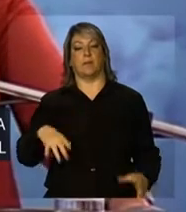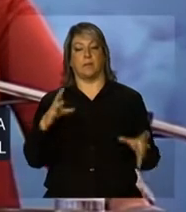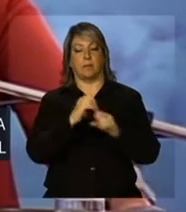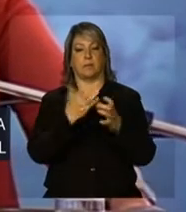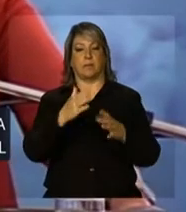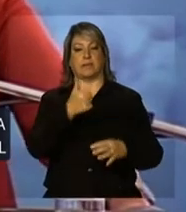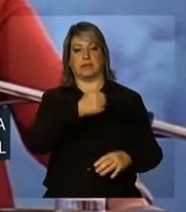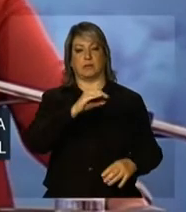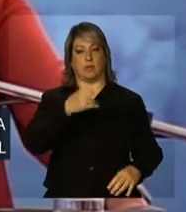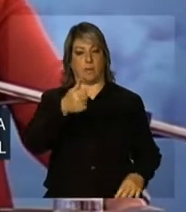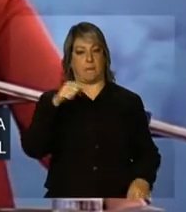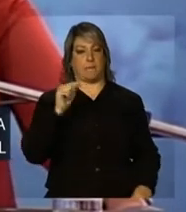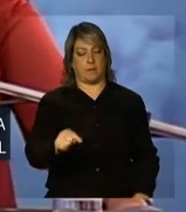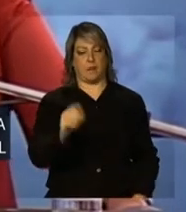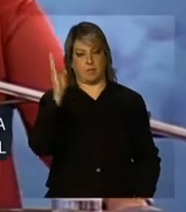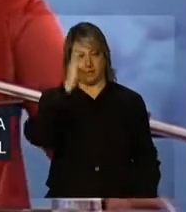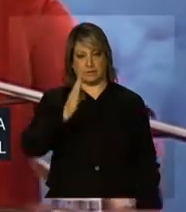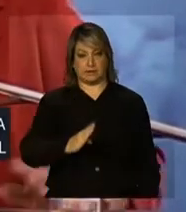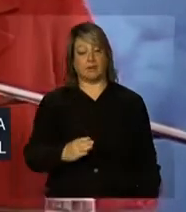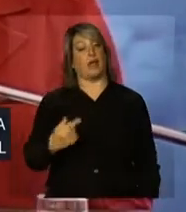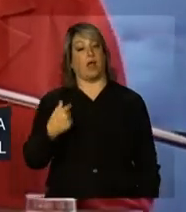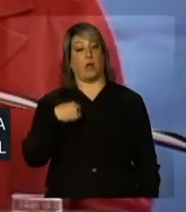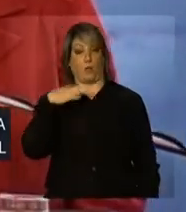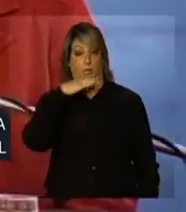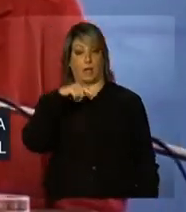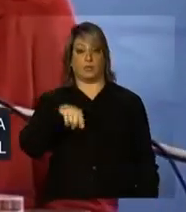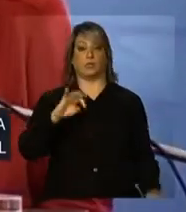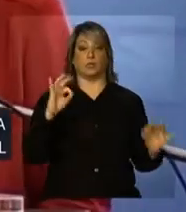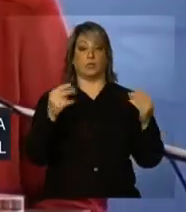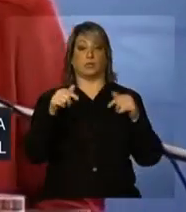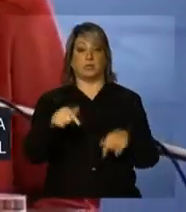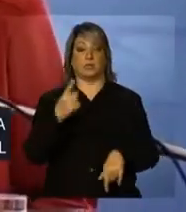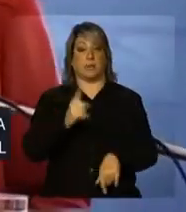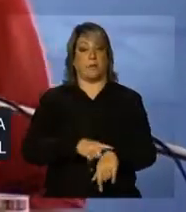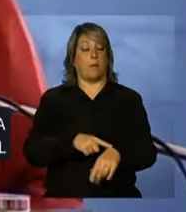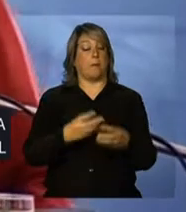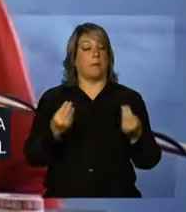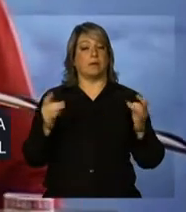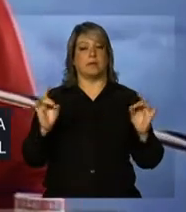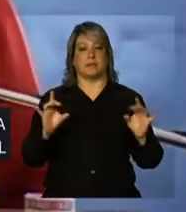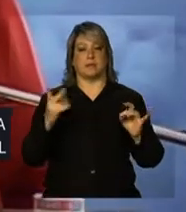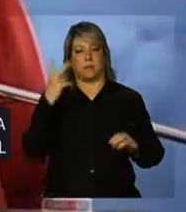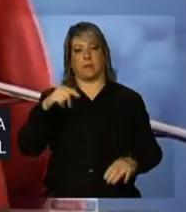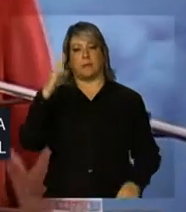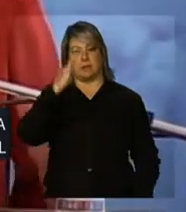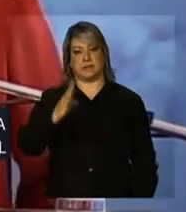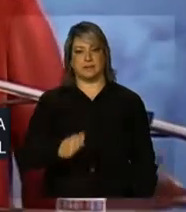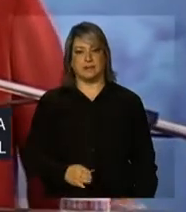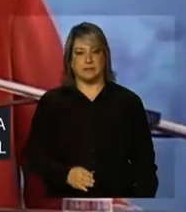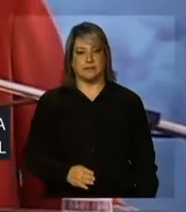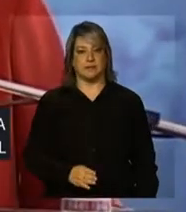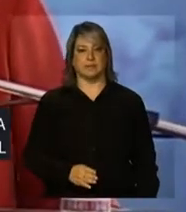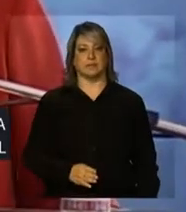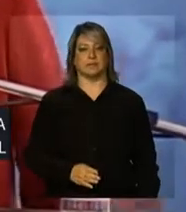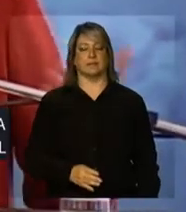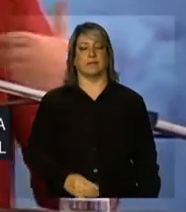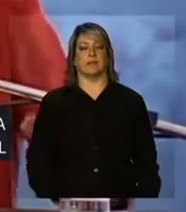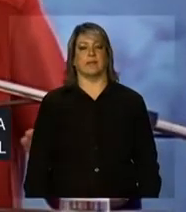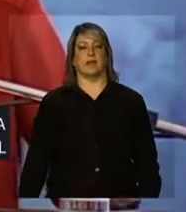101 mil brasileiros eu julgo tudo isso um momento especial que o Brasil e